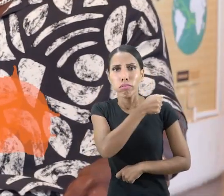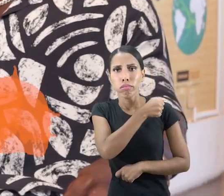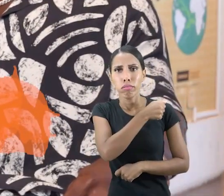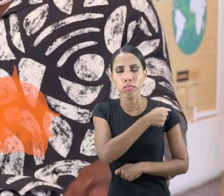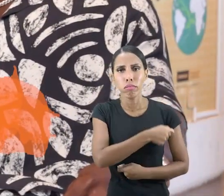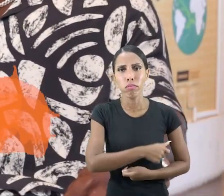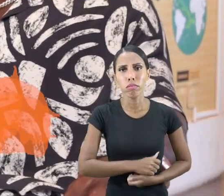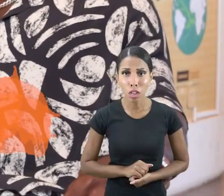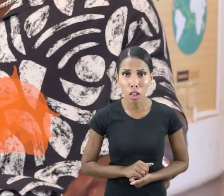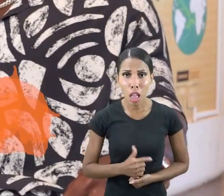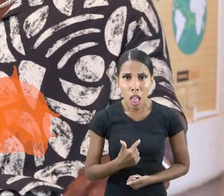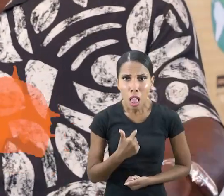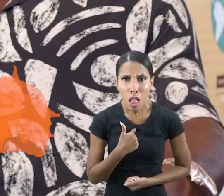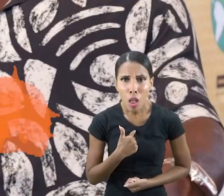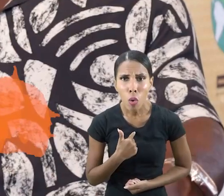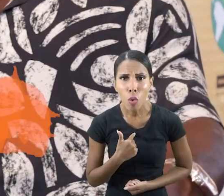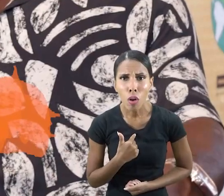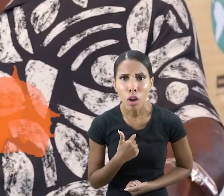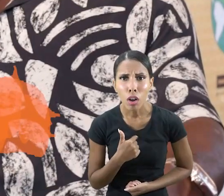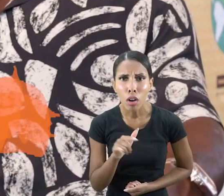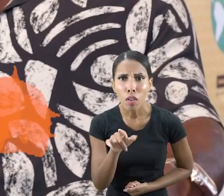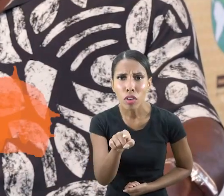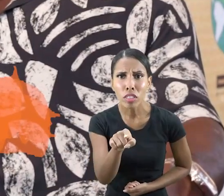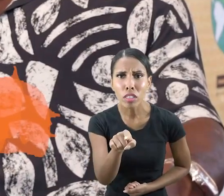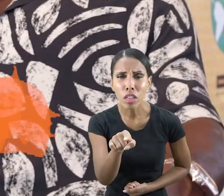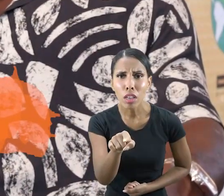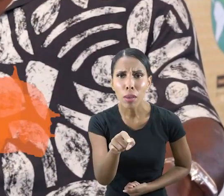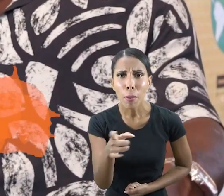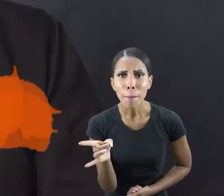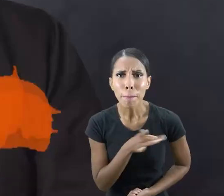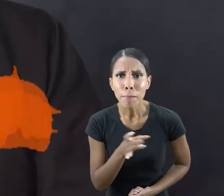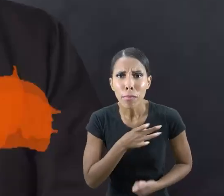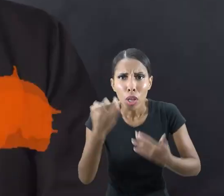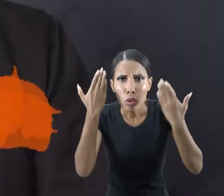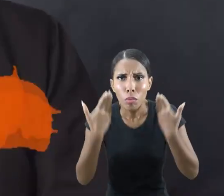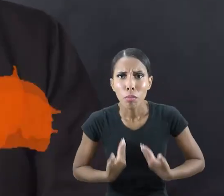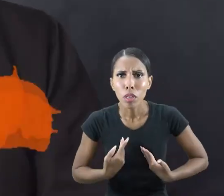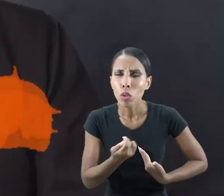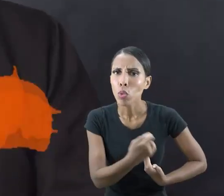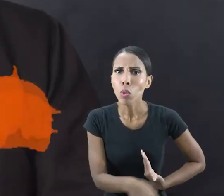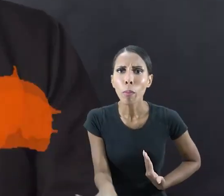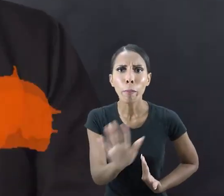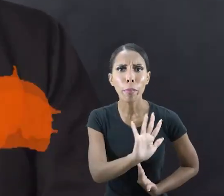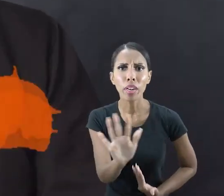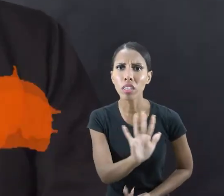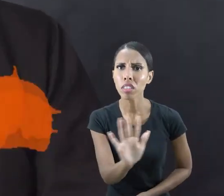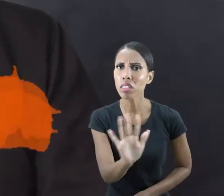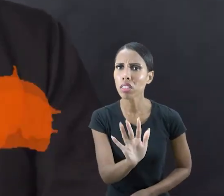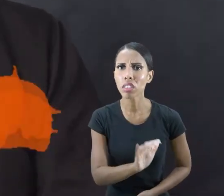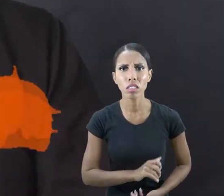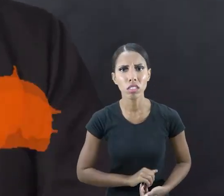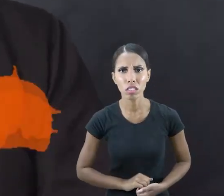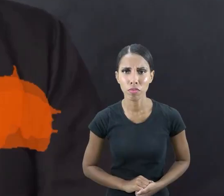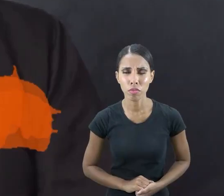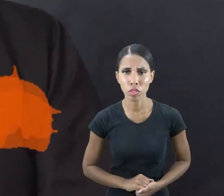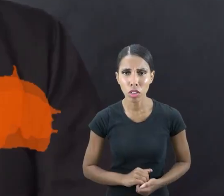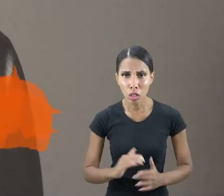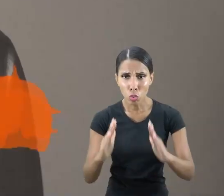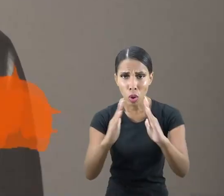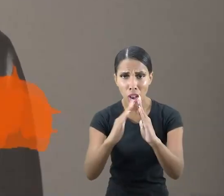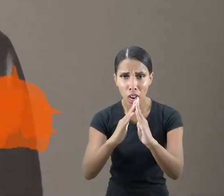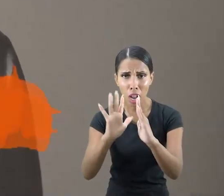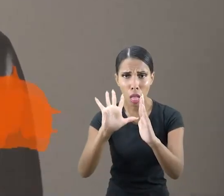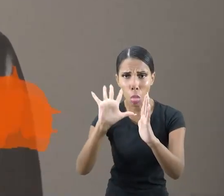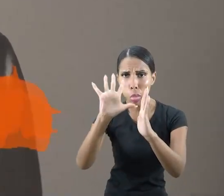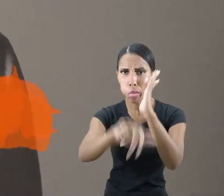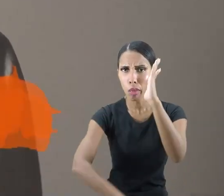tampouco prejudicar sua família. Eu sei o que é perder tudo isso. Amigos, família, uma carreira. O que